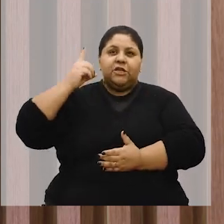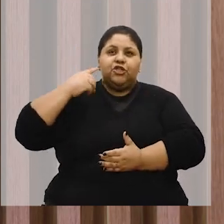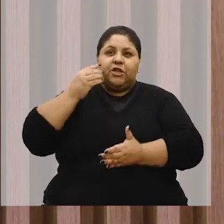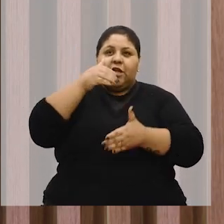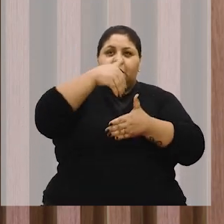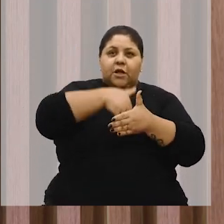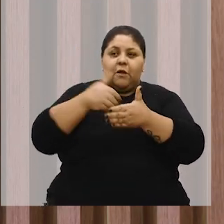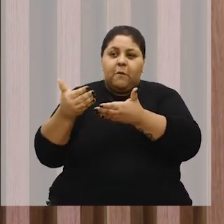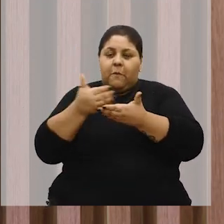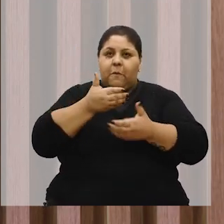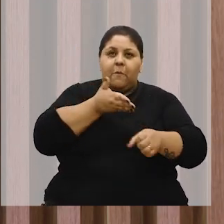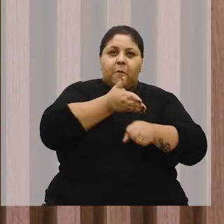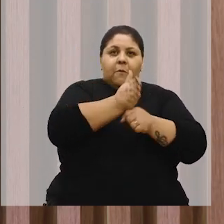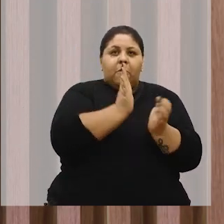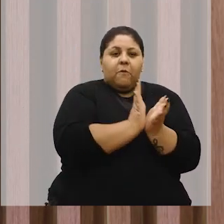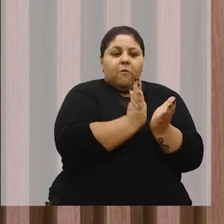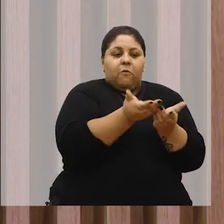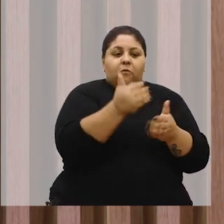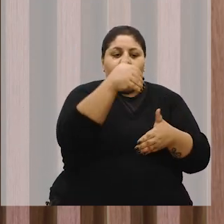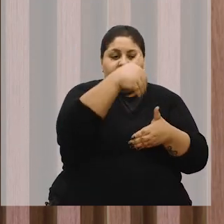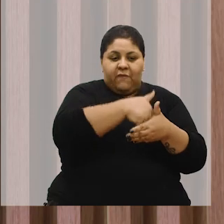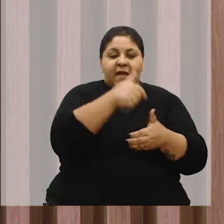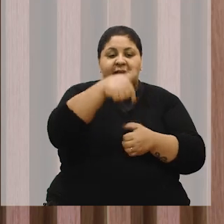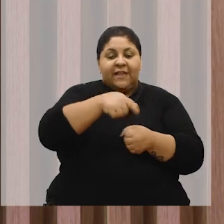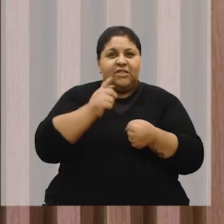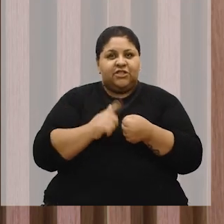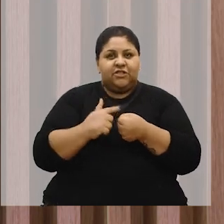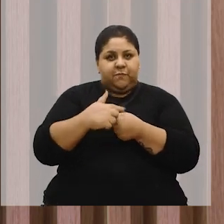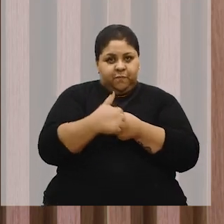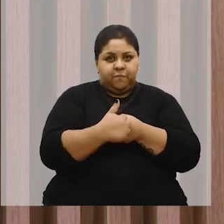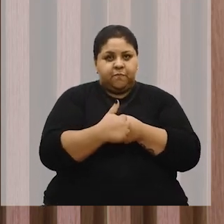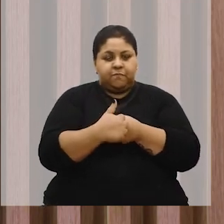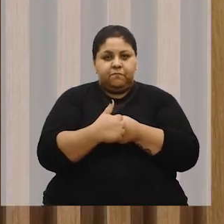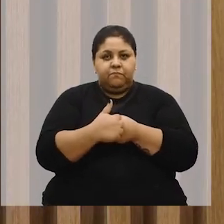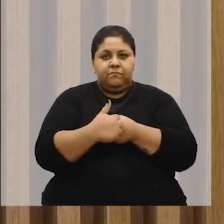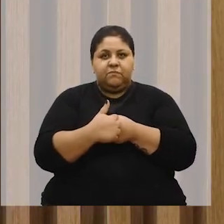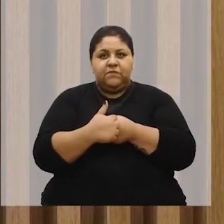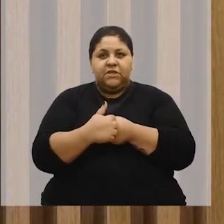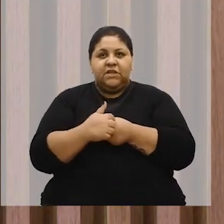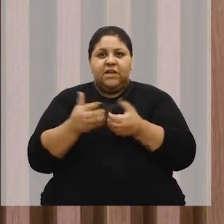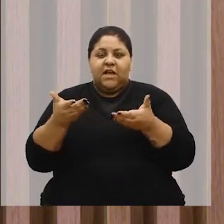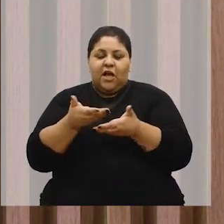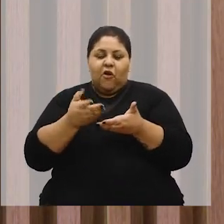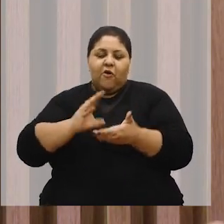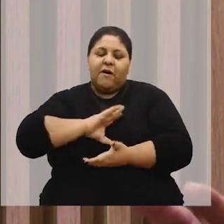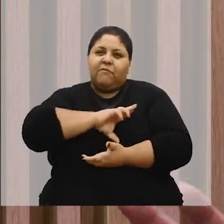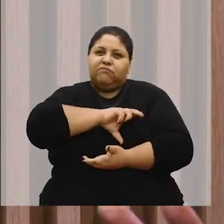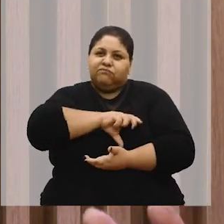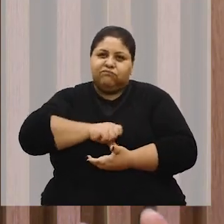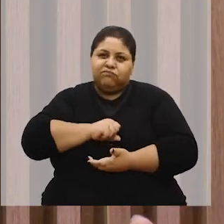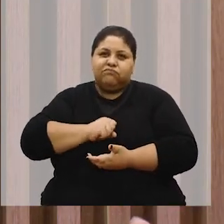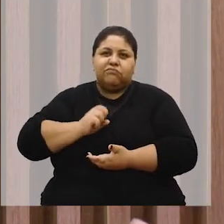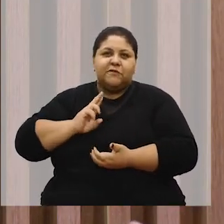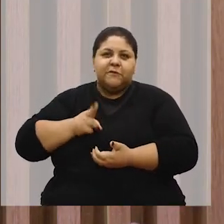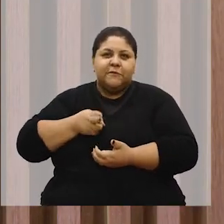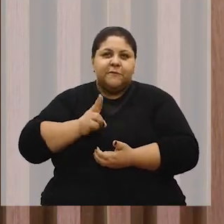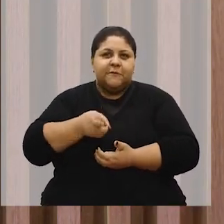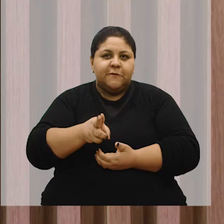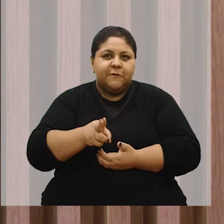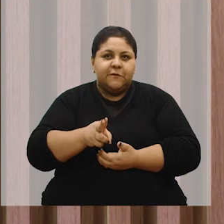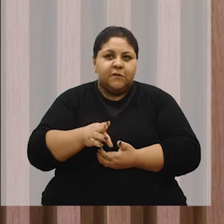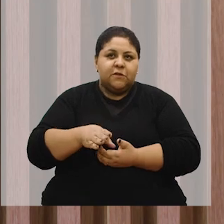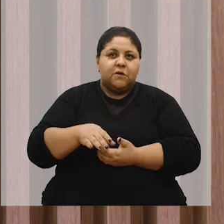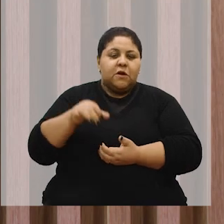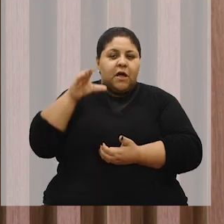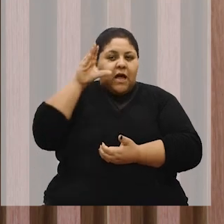para participar da comissão de pleitos eleitorais aqui da nossa cidade. E desde então sou uma apaixonada, sigo querendo ficar nos